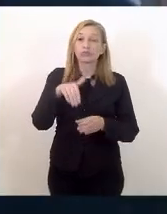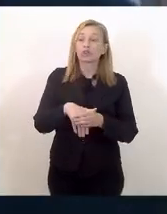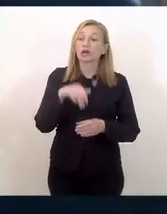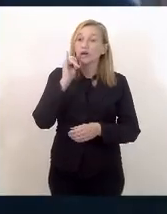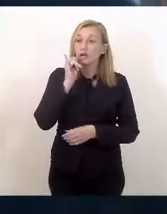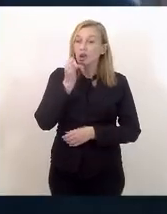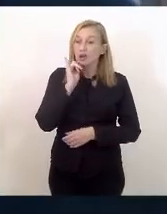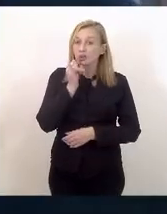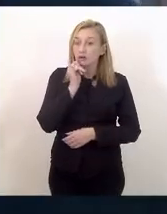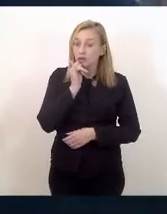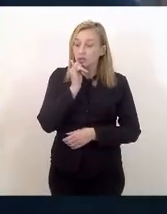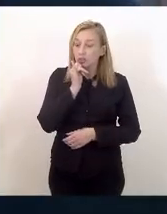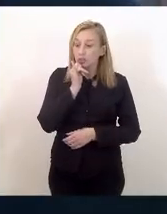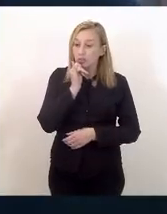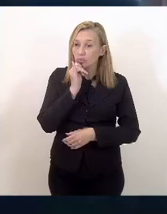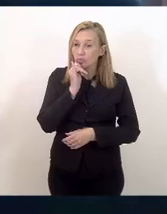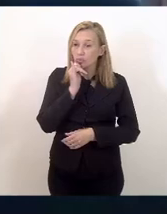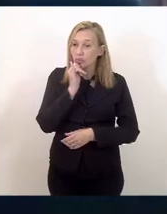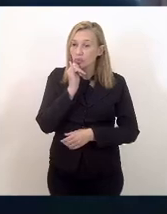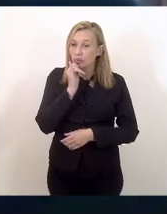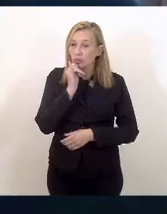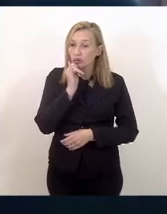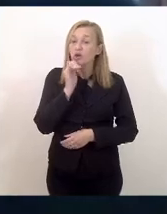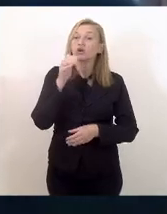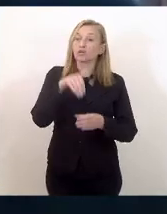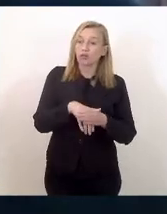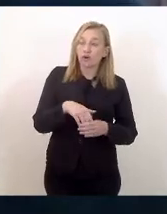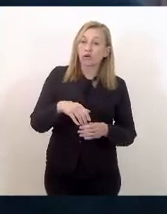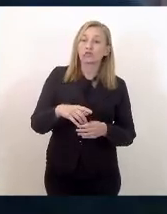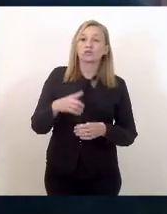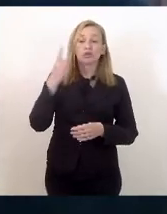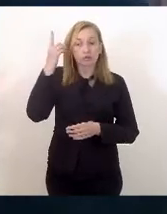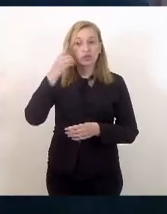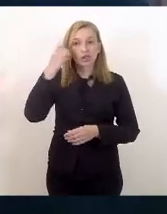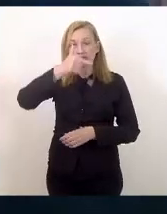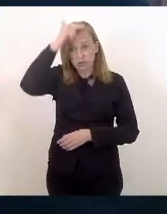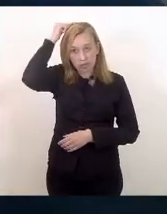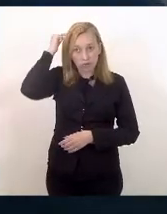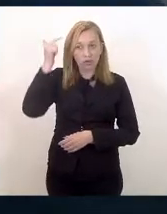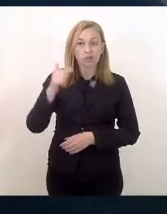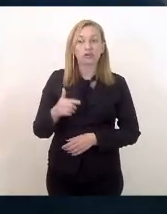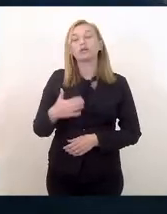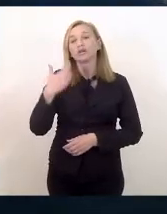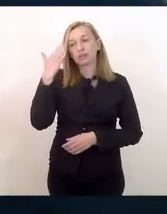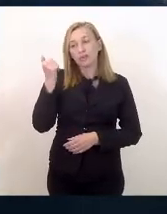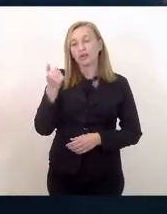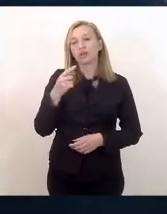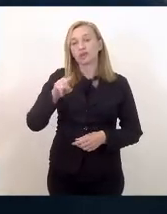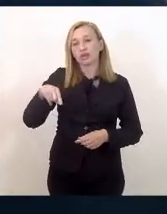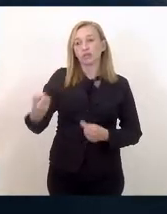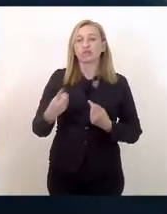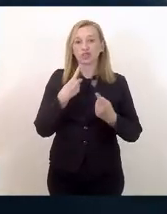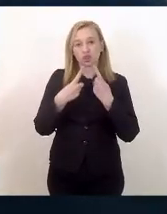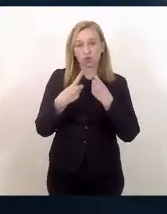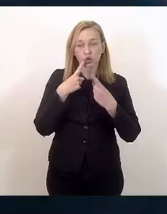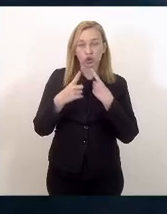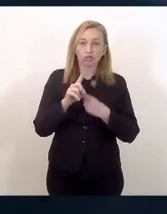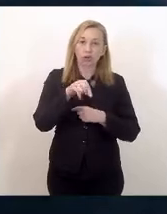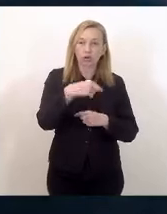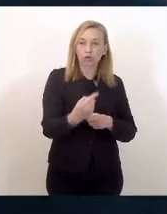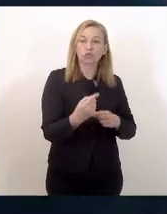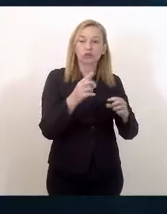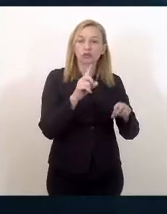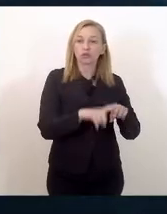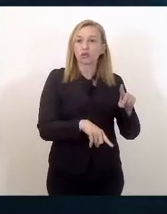relator, do voto do Luiz Paulo, mesmo sabendo que isso vai ser mais adiante discutido para os outros